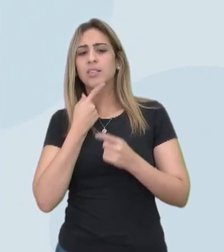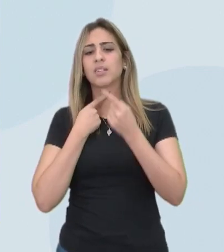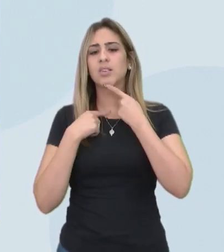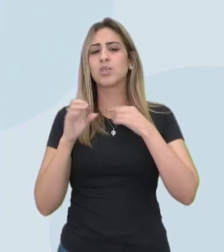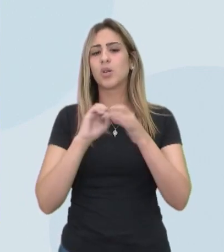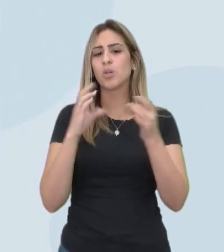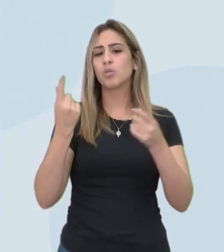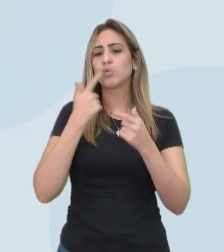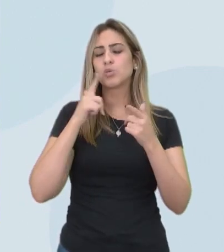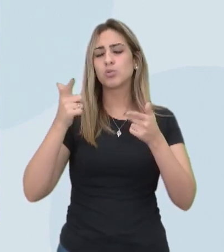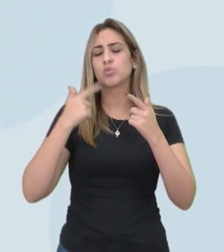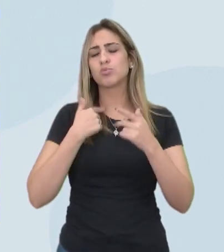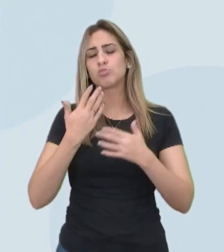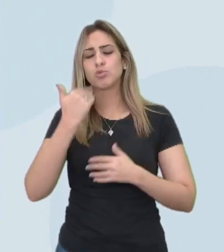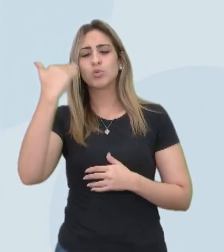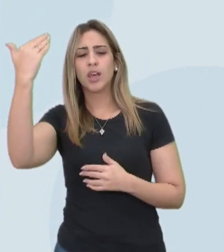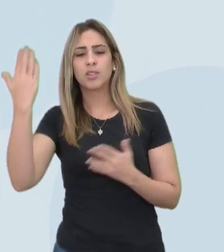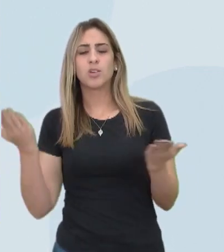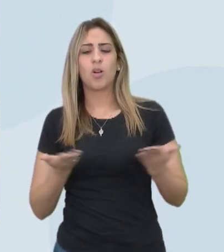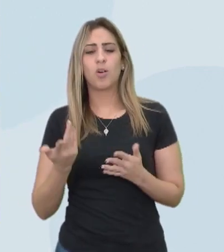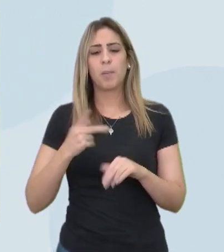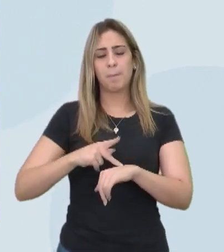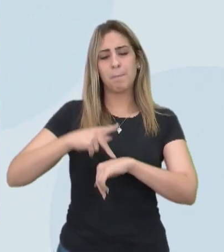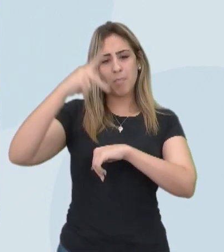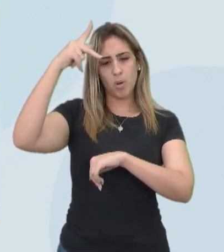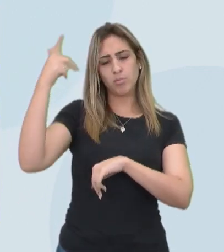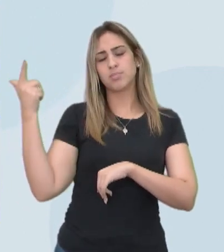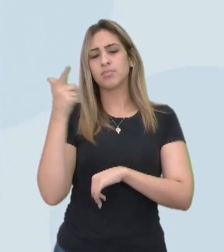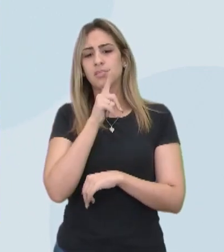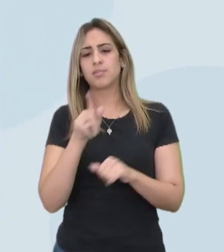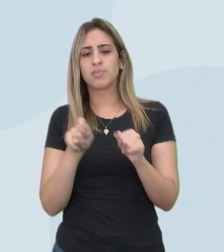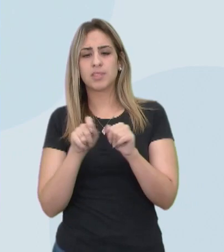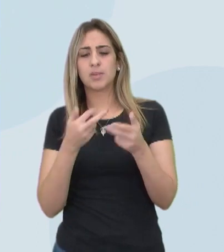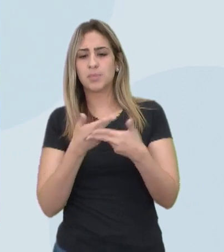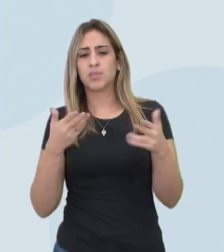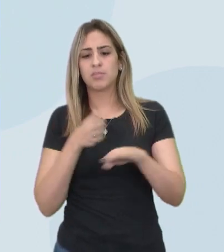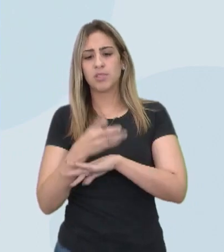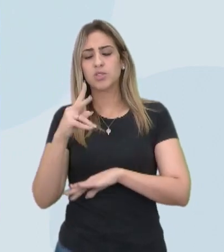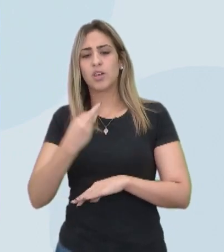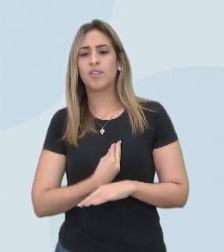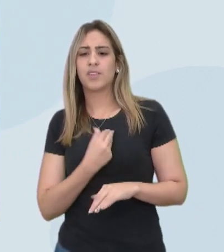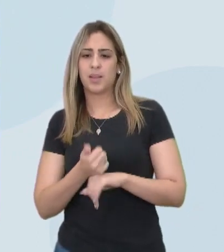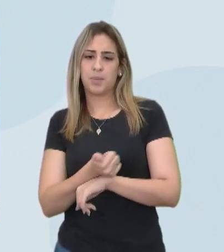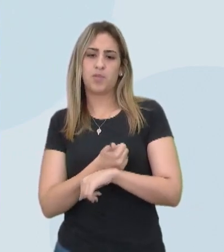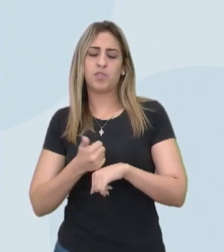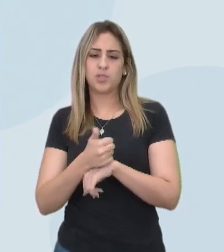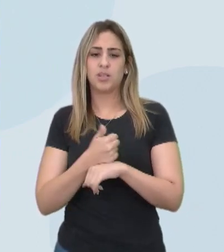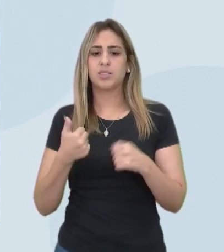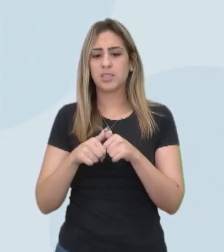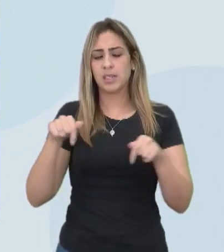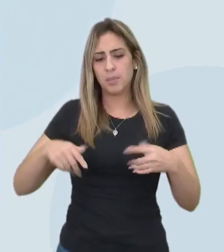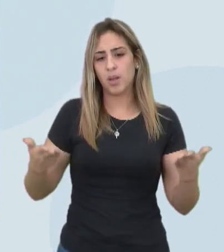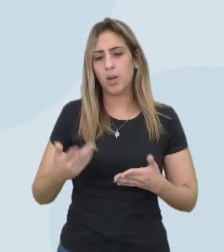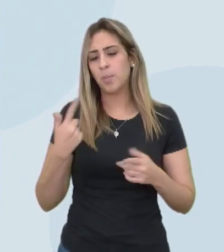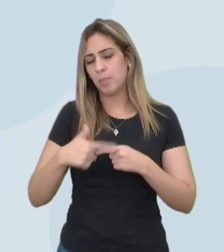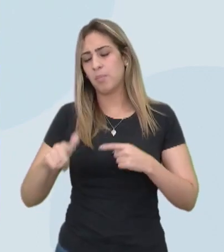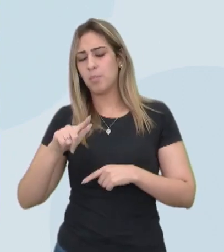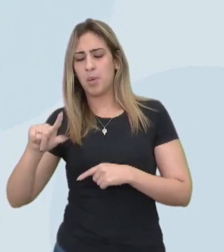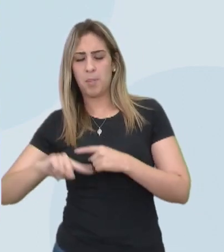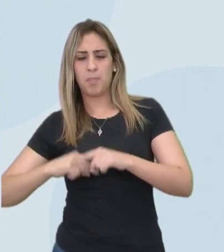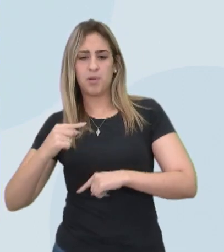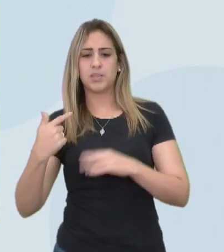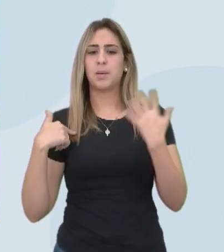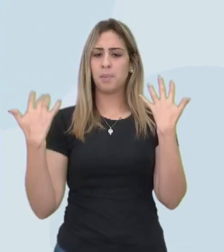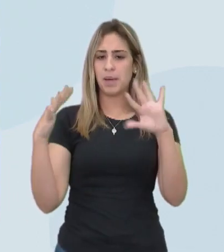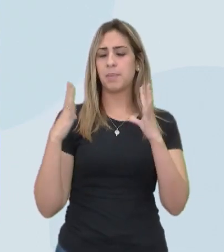muito sucesso agora como pós-graduado e que isso possa trazer muitos frutos à sua vida profissional. Estaremos aqui para uma próxima.